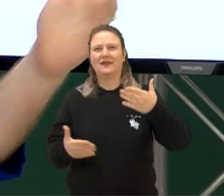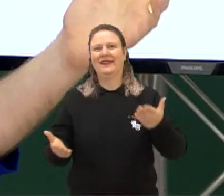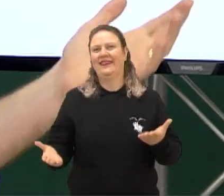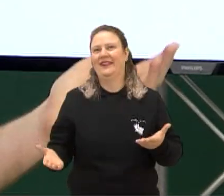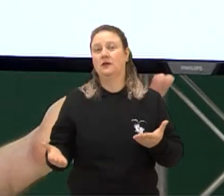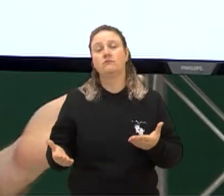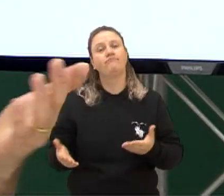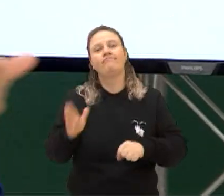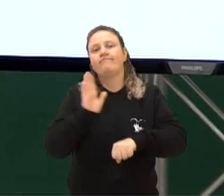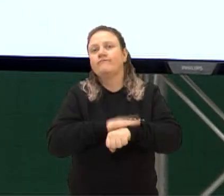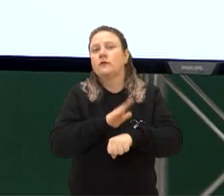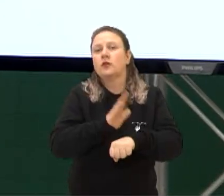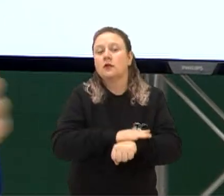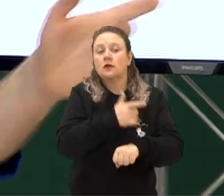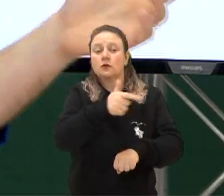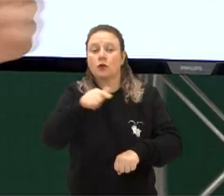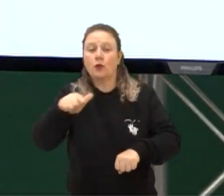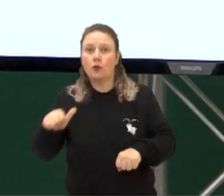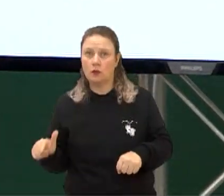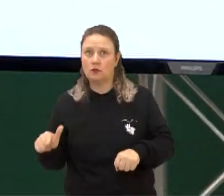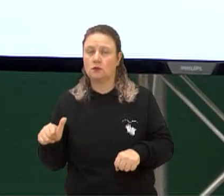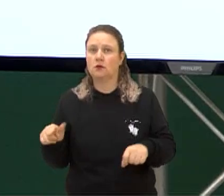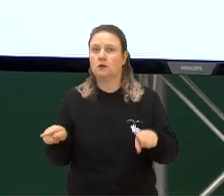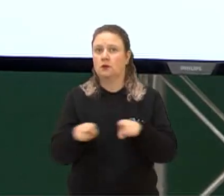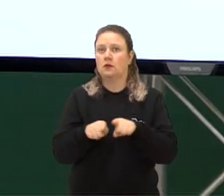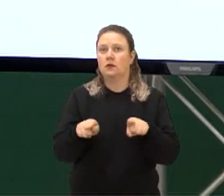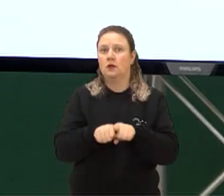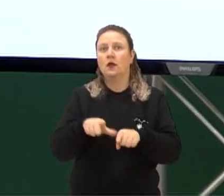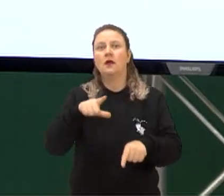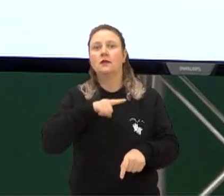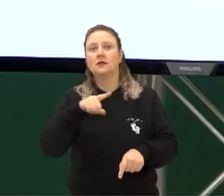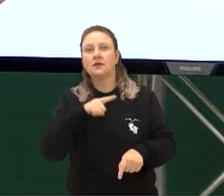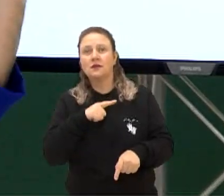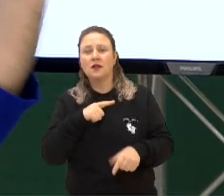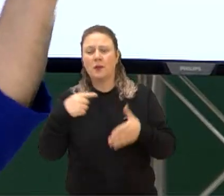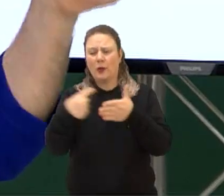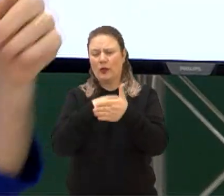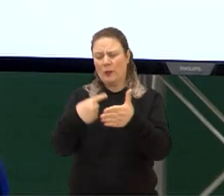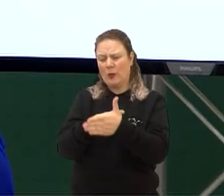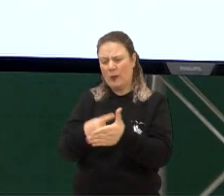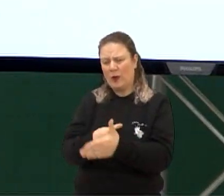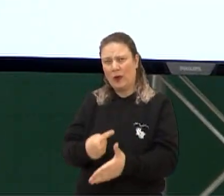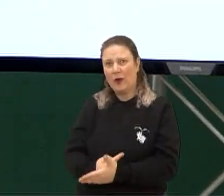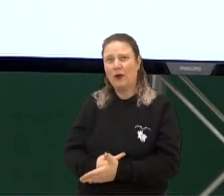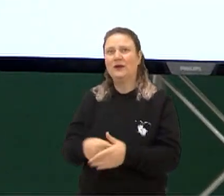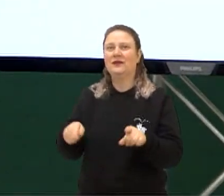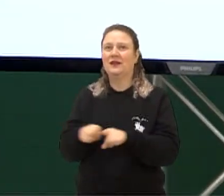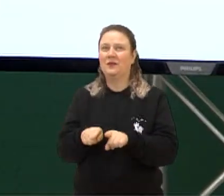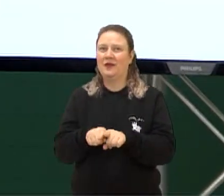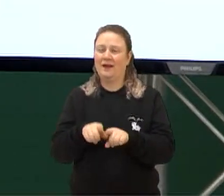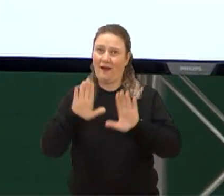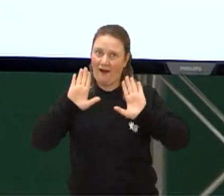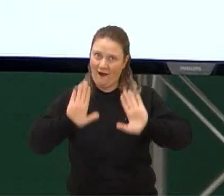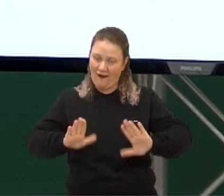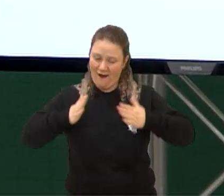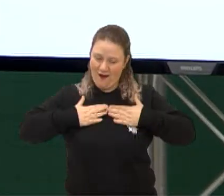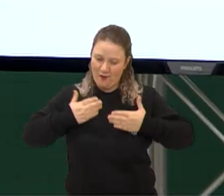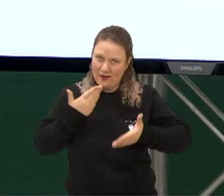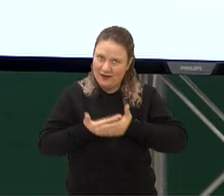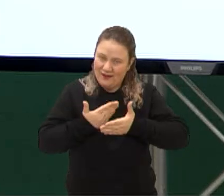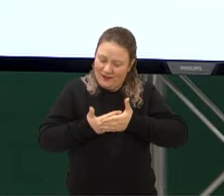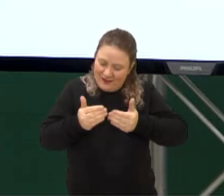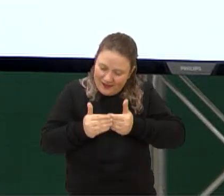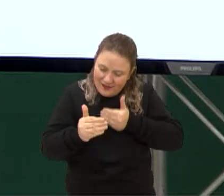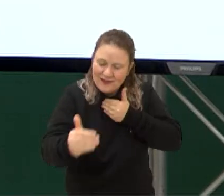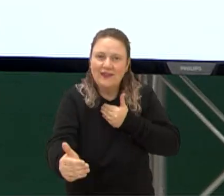gente esclarecer, né, professor? O professor sabia que tem gente perguntando de Schopenhauer aqui, da sua tem aula de Schopenhauer aí já, tá? né? Então, a